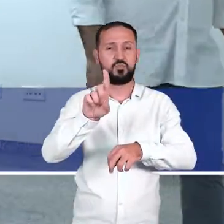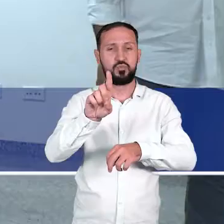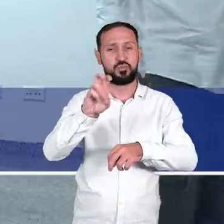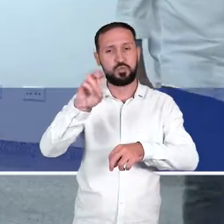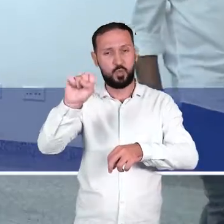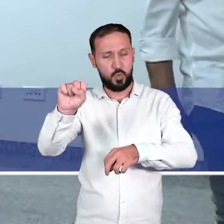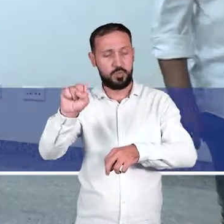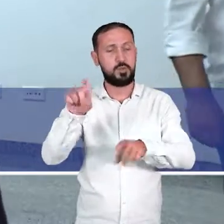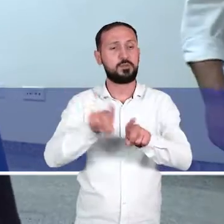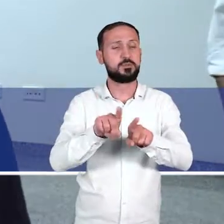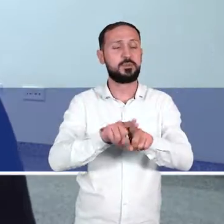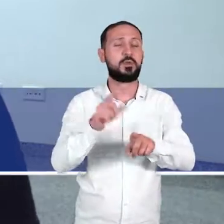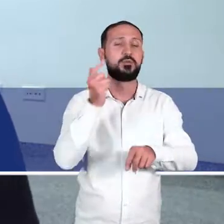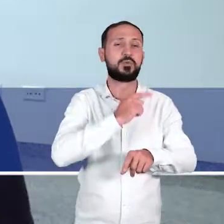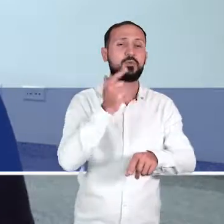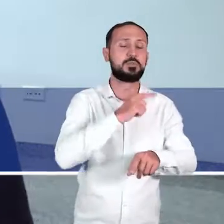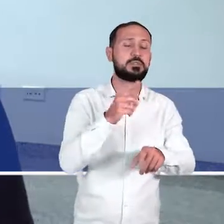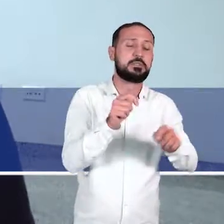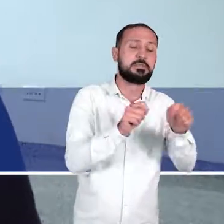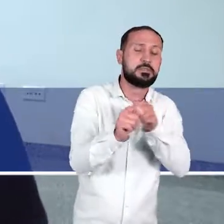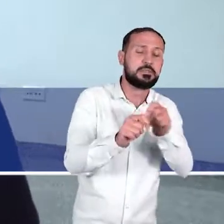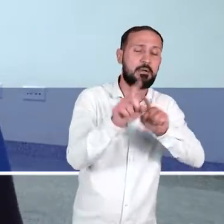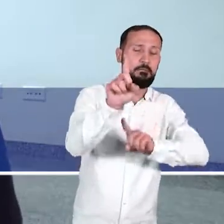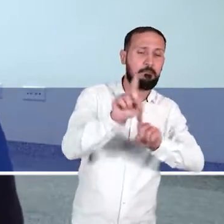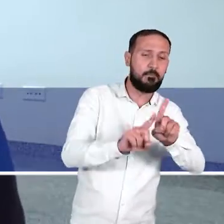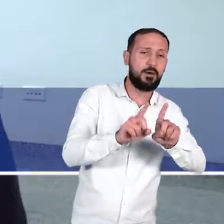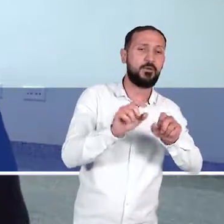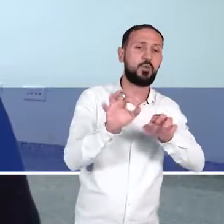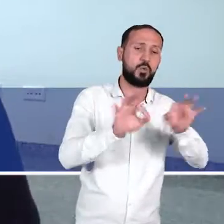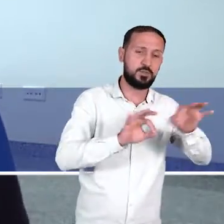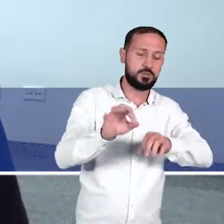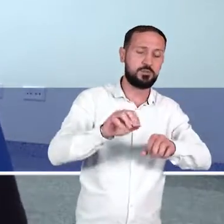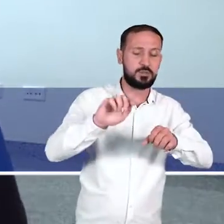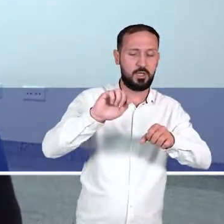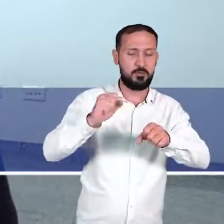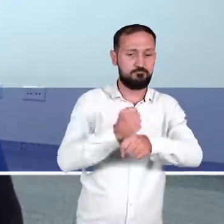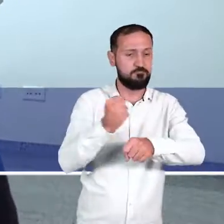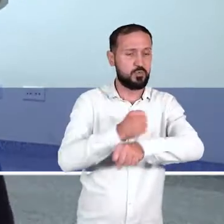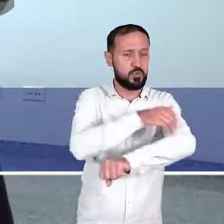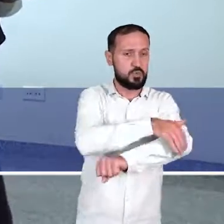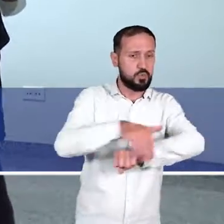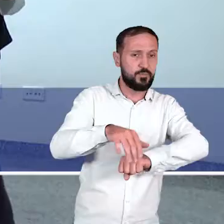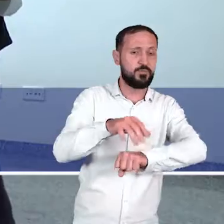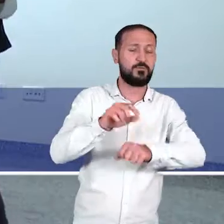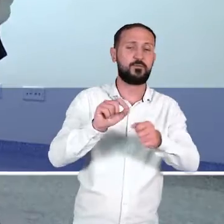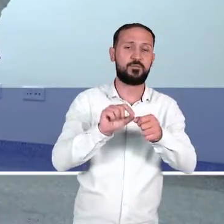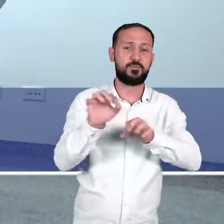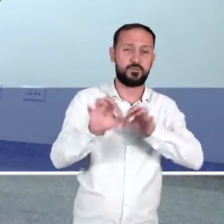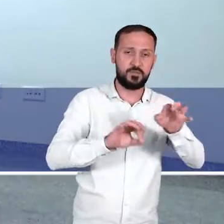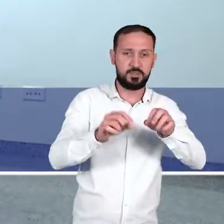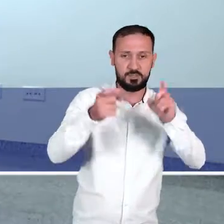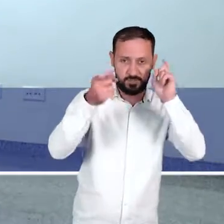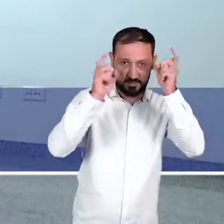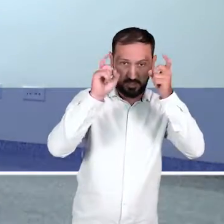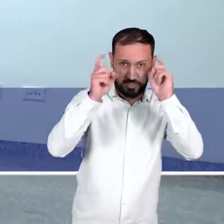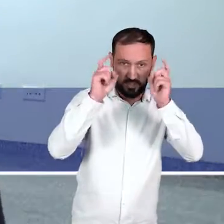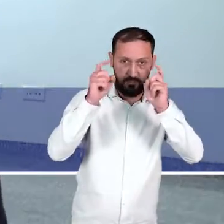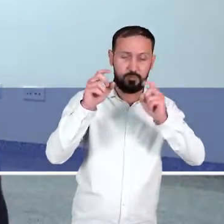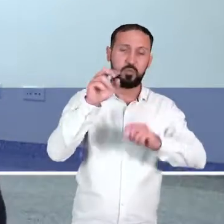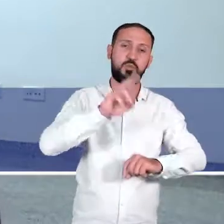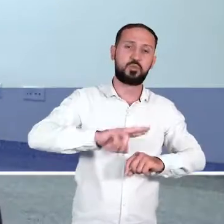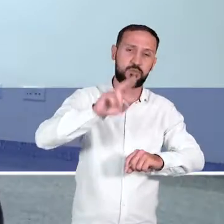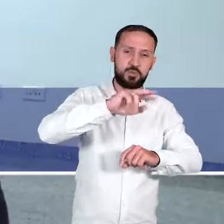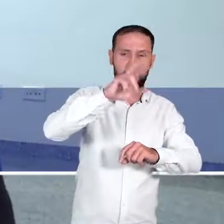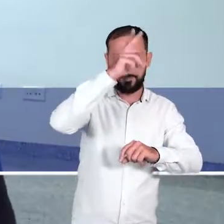vamos conseguir, sem dúvida, se isso for realizado através dessa construção importante que foi feita por essa reunião marcada através do